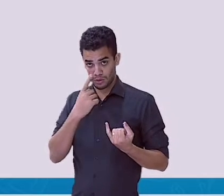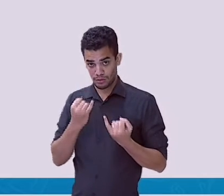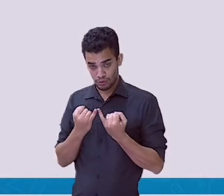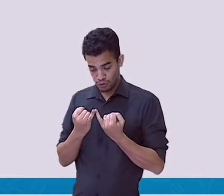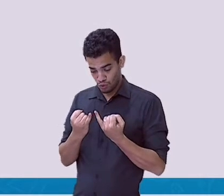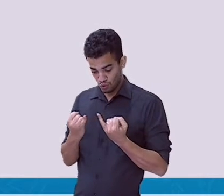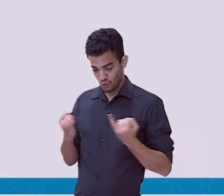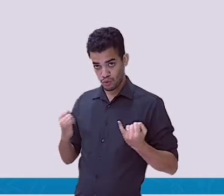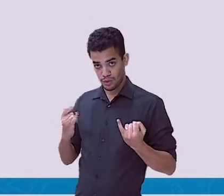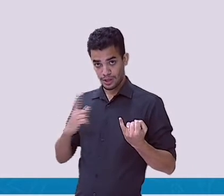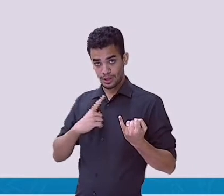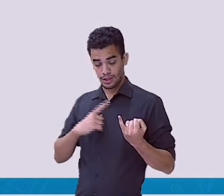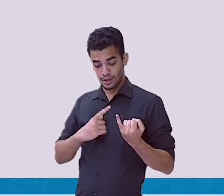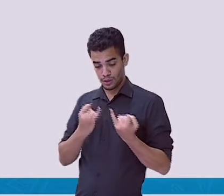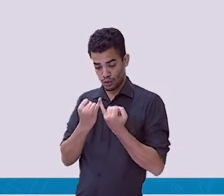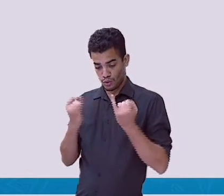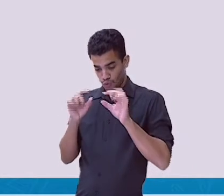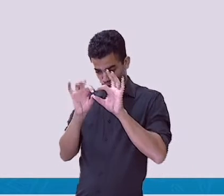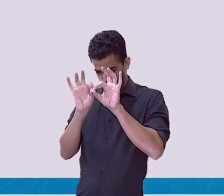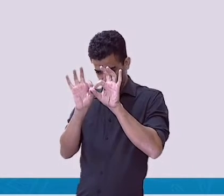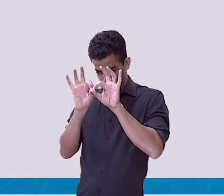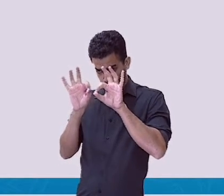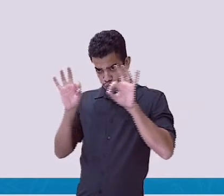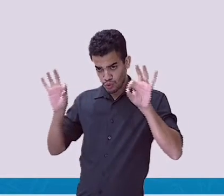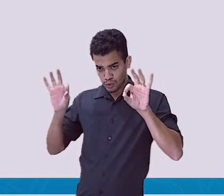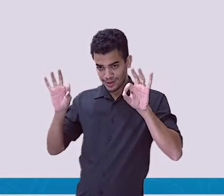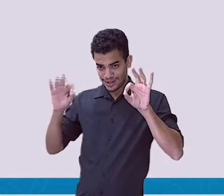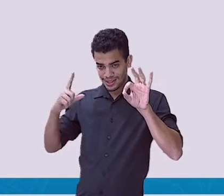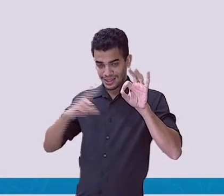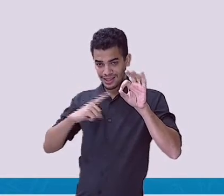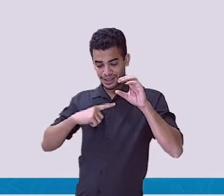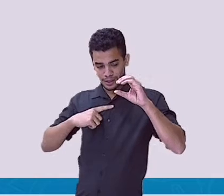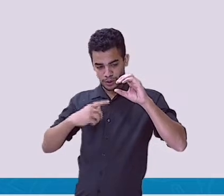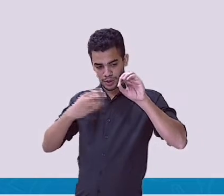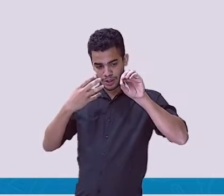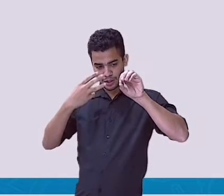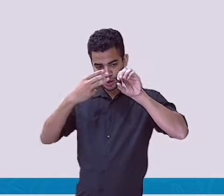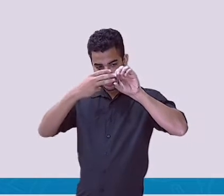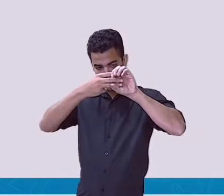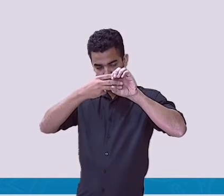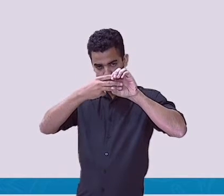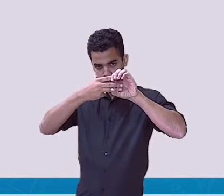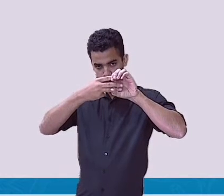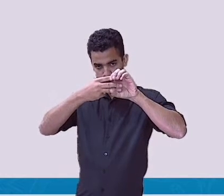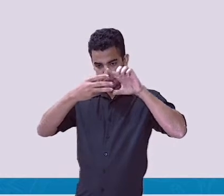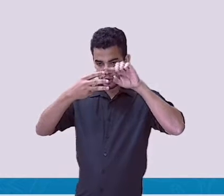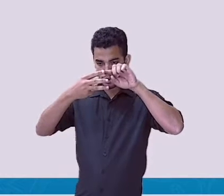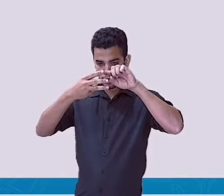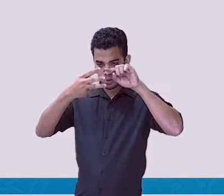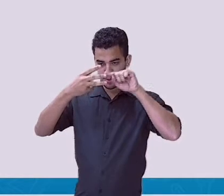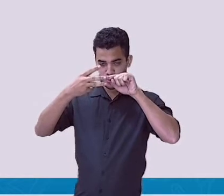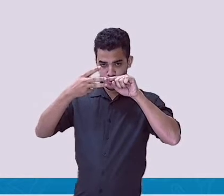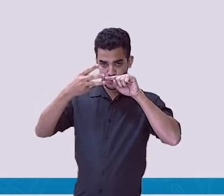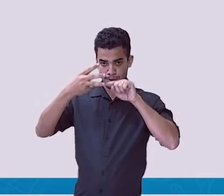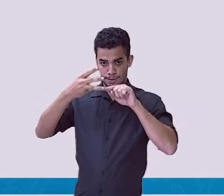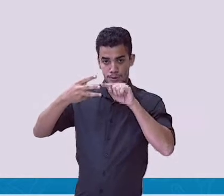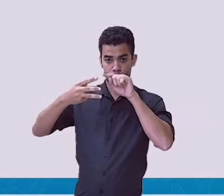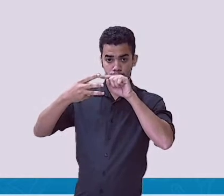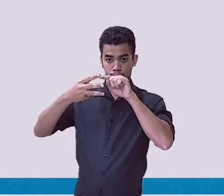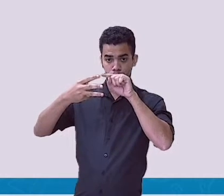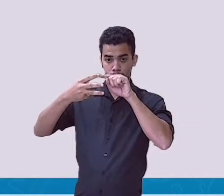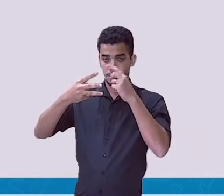uma túnica íntima, que está bem mais próxima da área interna. E aí nós vamos ter dentro, nós vamos ter a